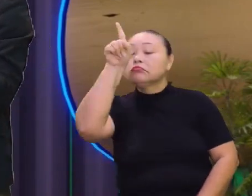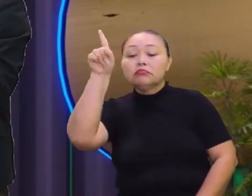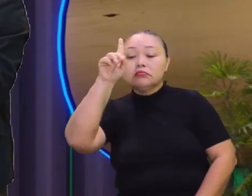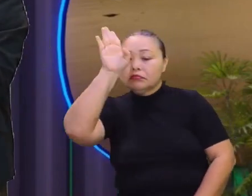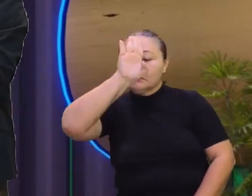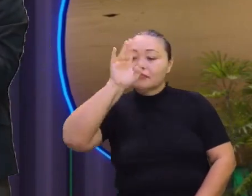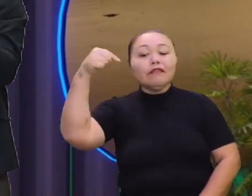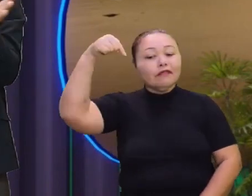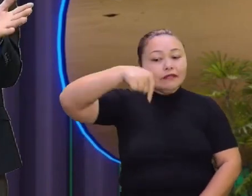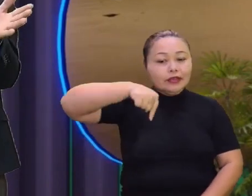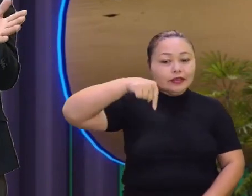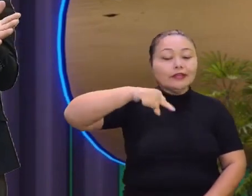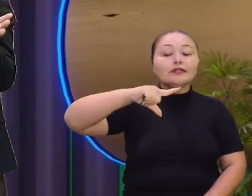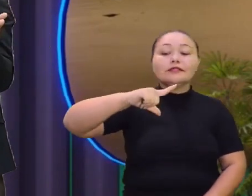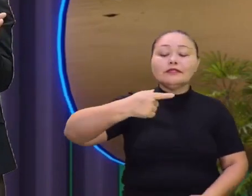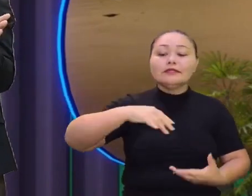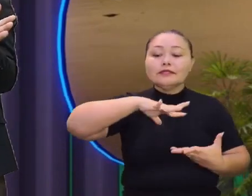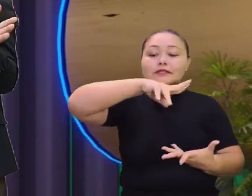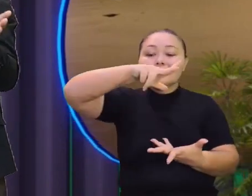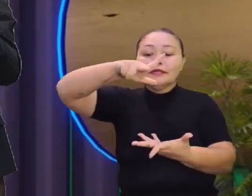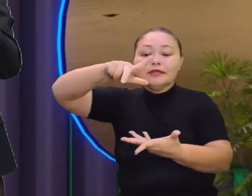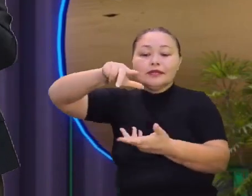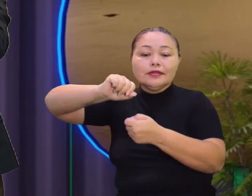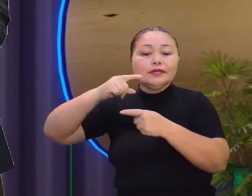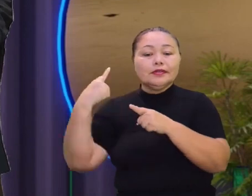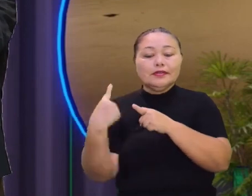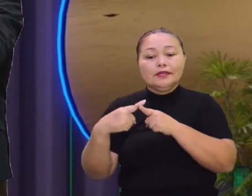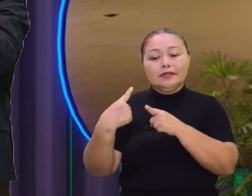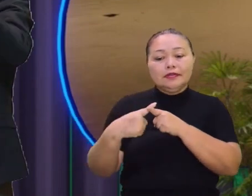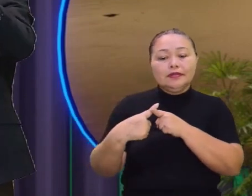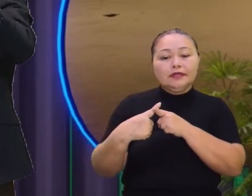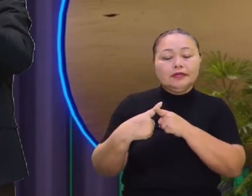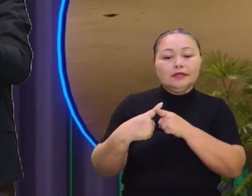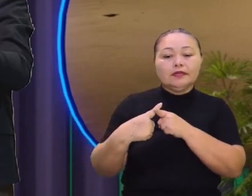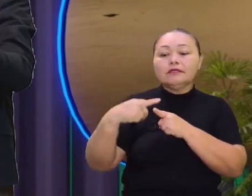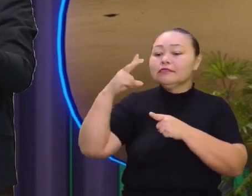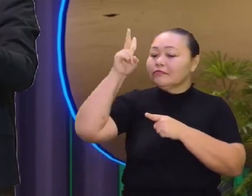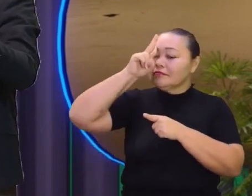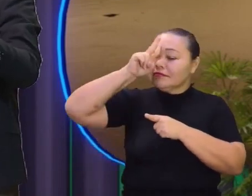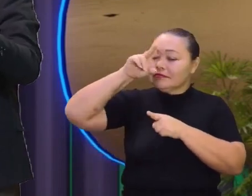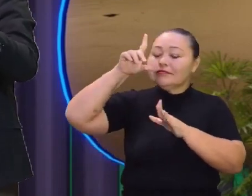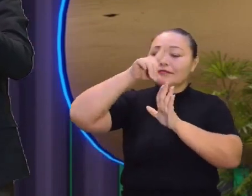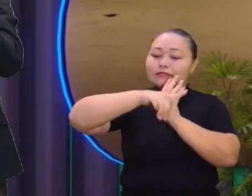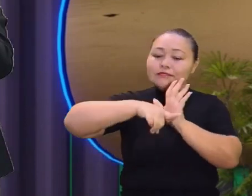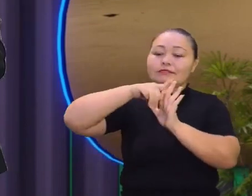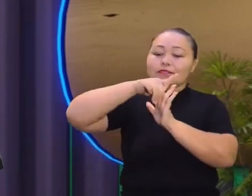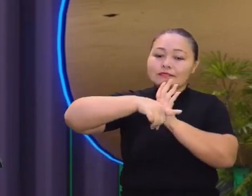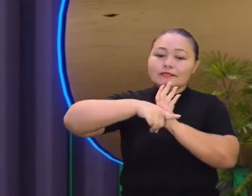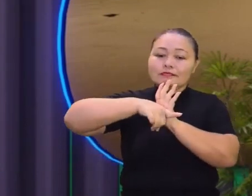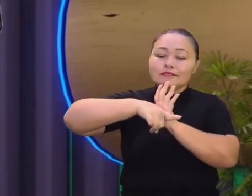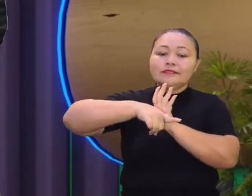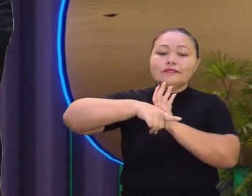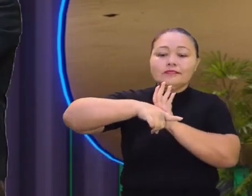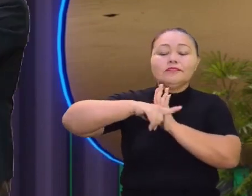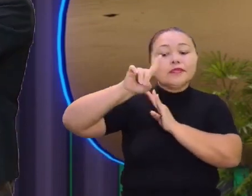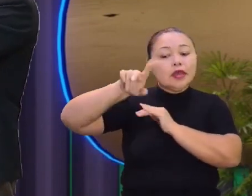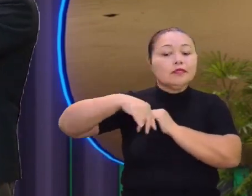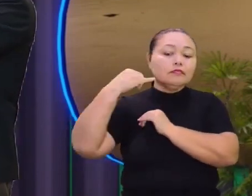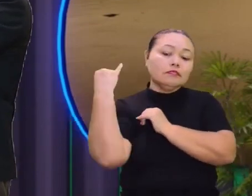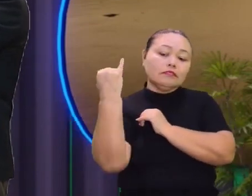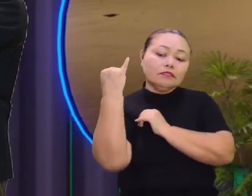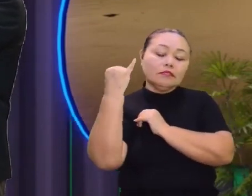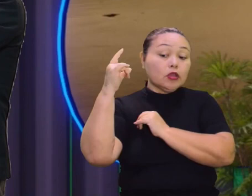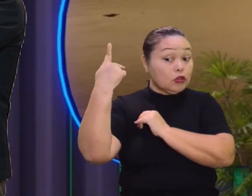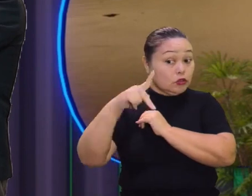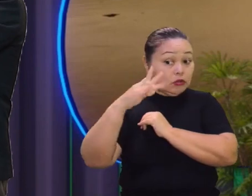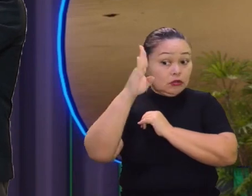partes do Brasil e também do mundo, porque essa história da Estrada de Ferro Madeira Mamoré é muito importante, não é